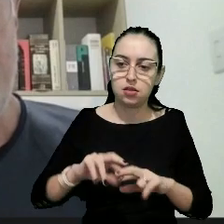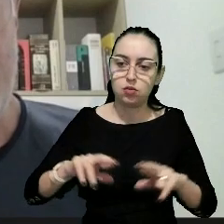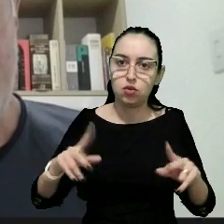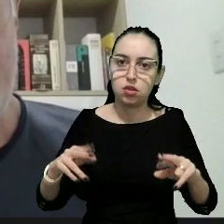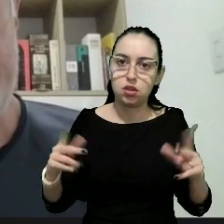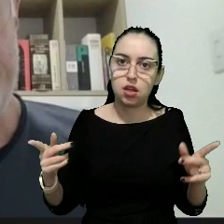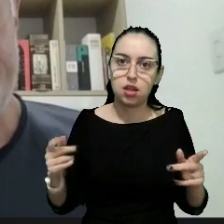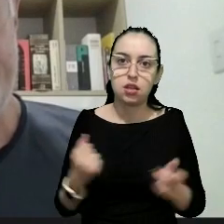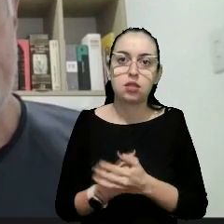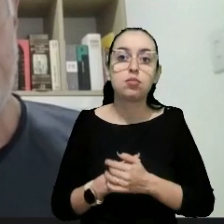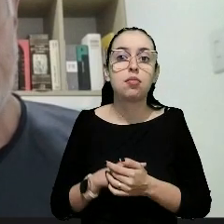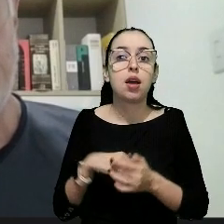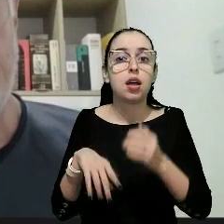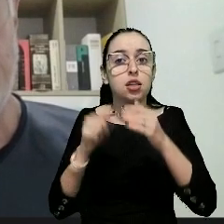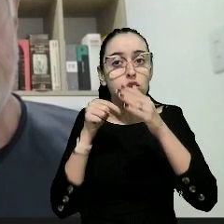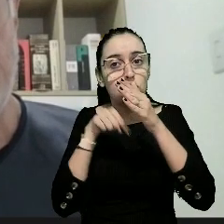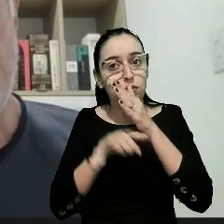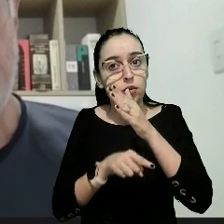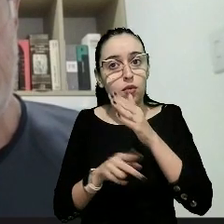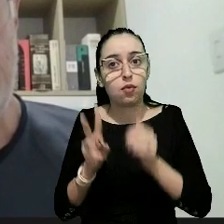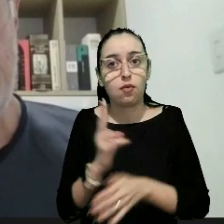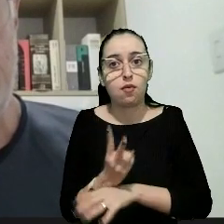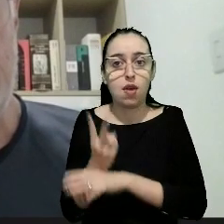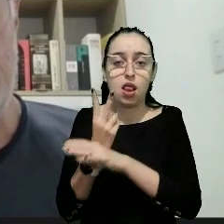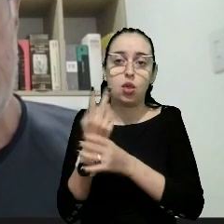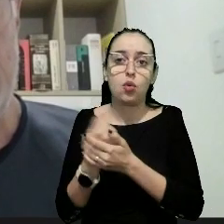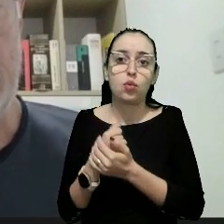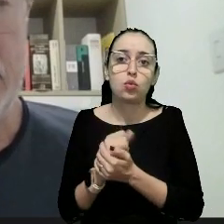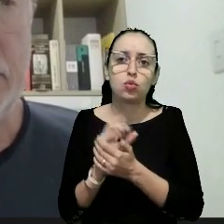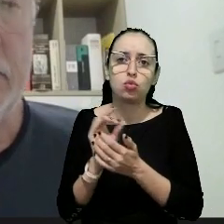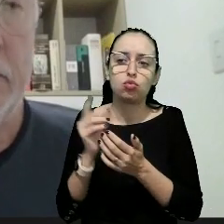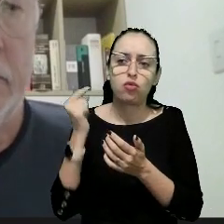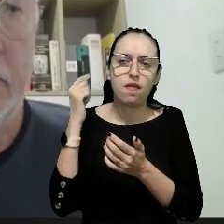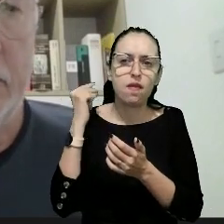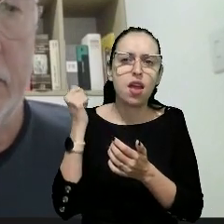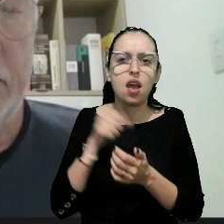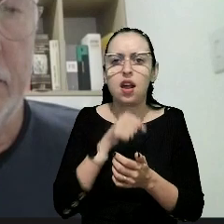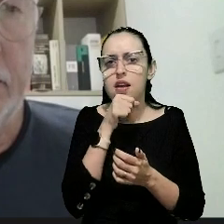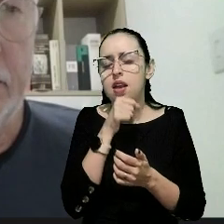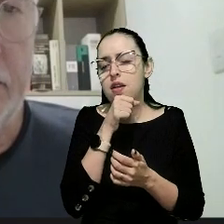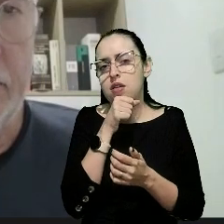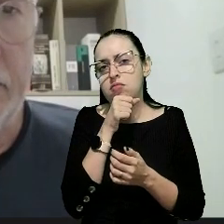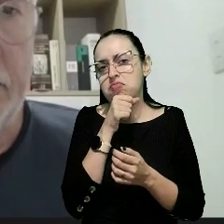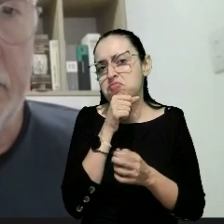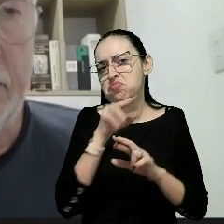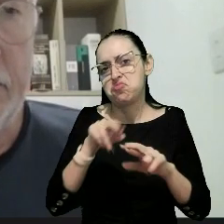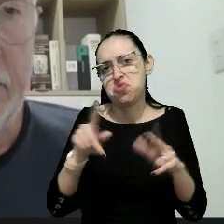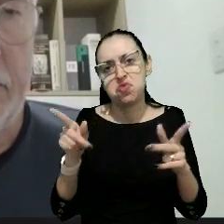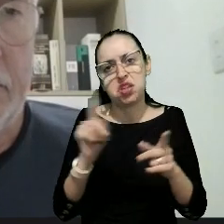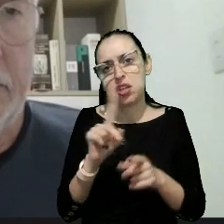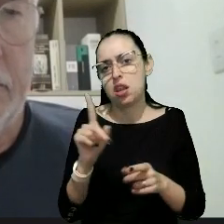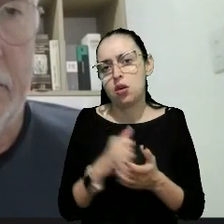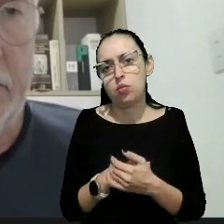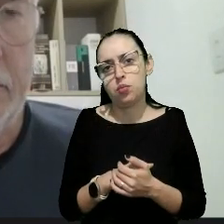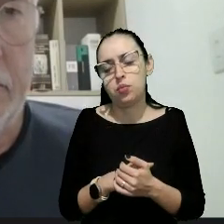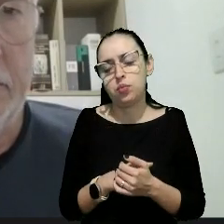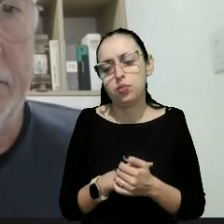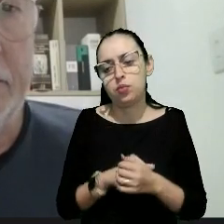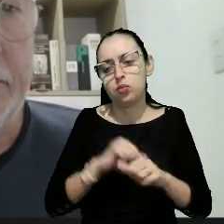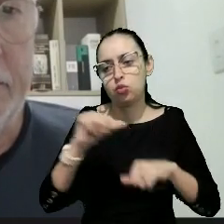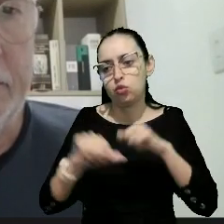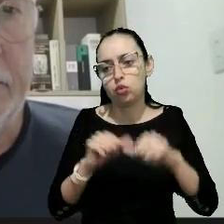os comportamentos mudaram, mas os valores do que é ser velho não